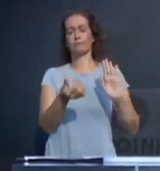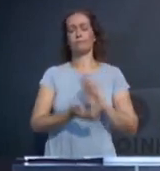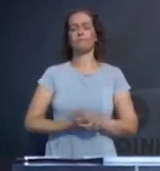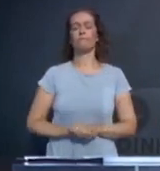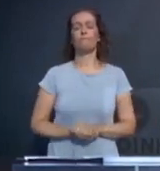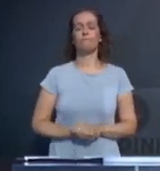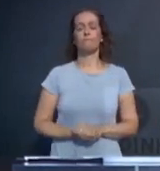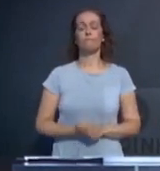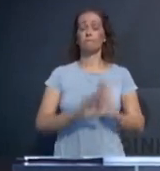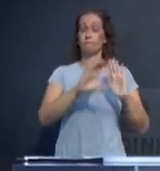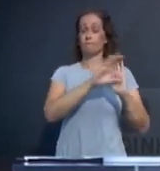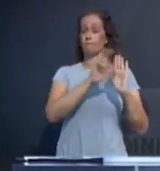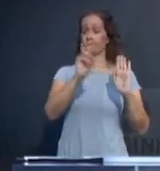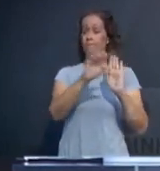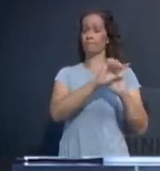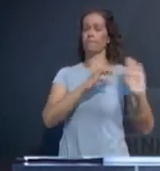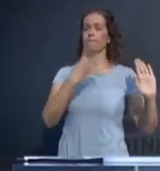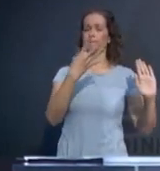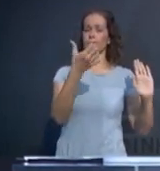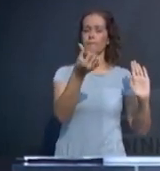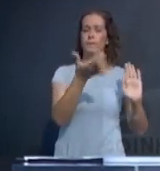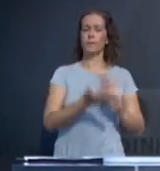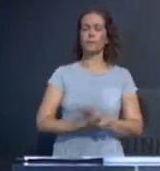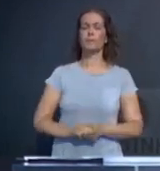João 5, 46.